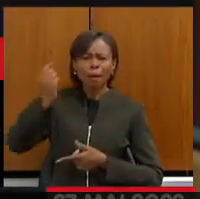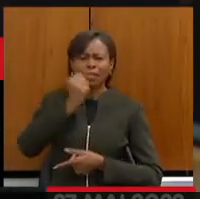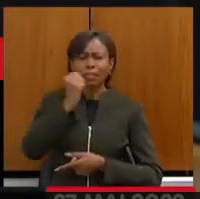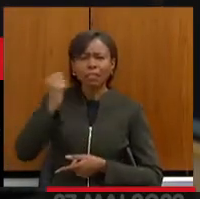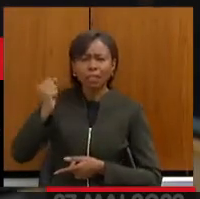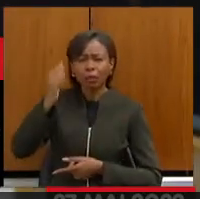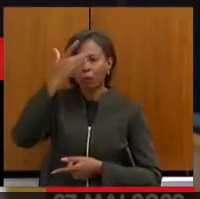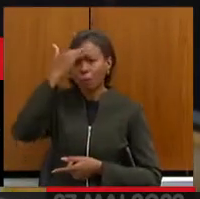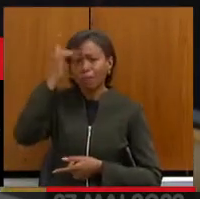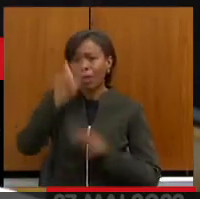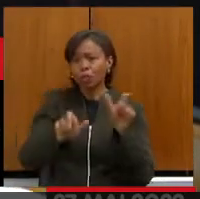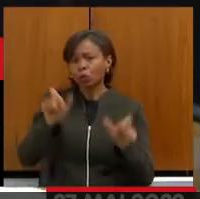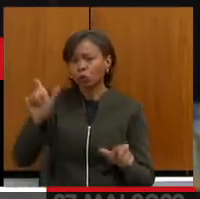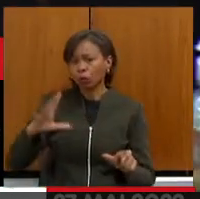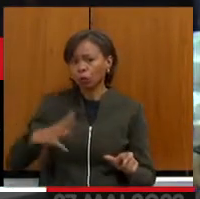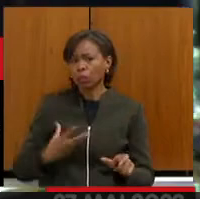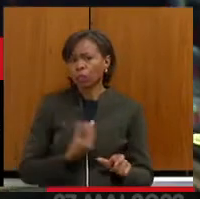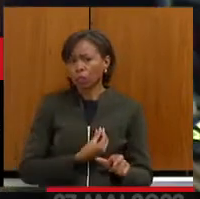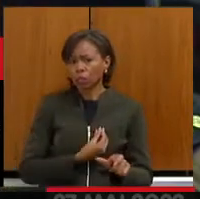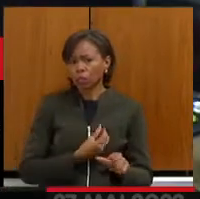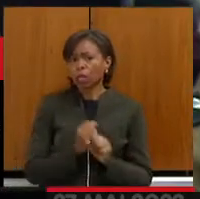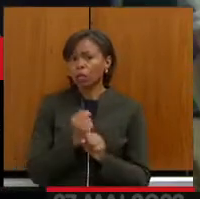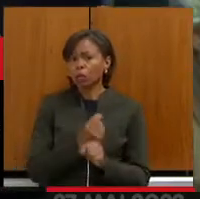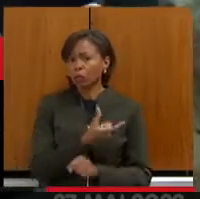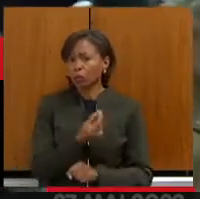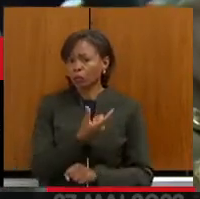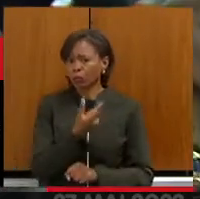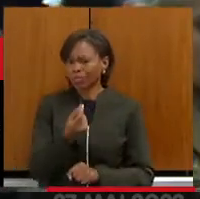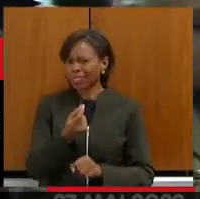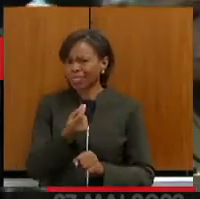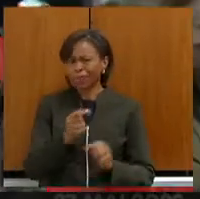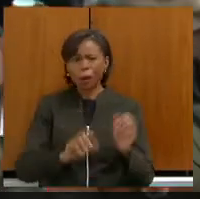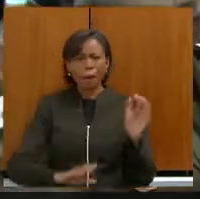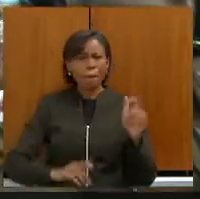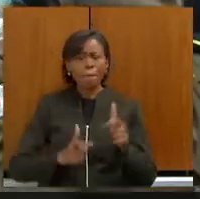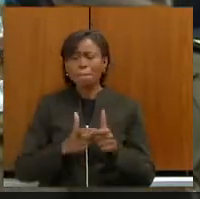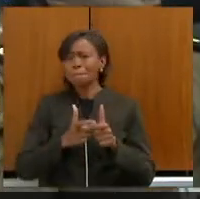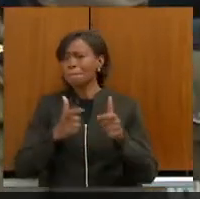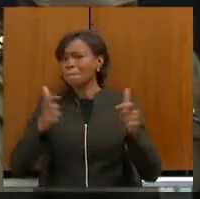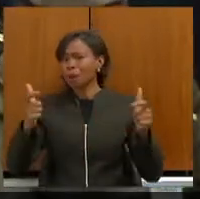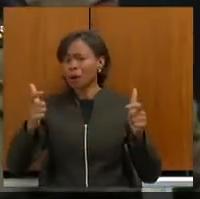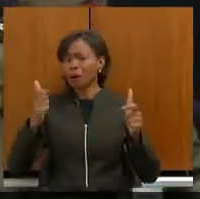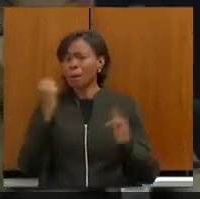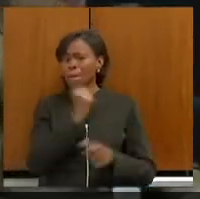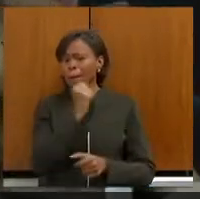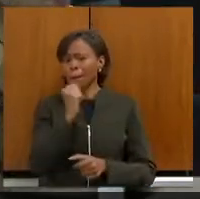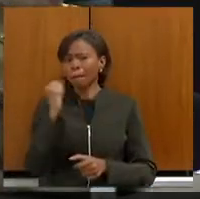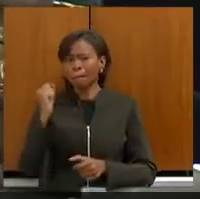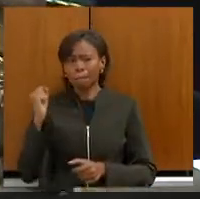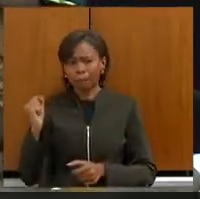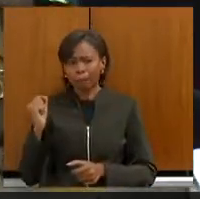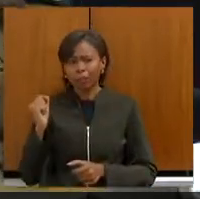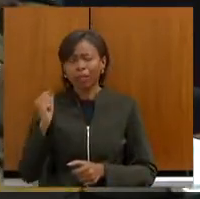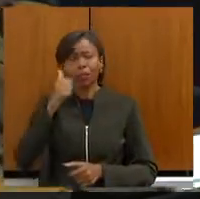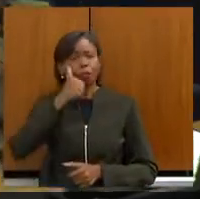2020 registrou o maior número de assassinatos de mulheres TRANS e travestis